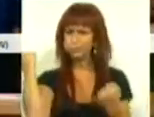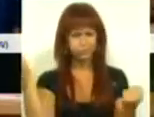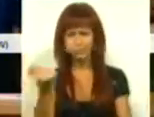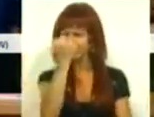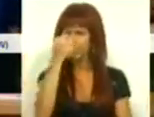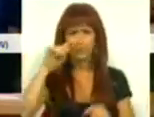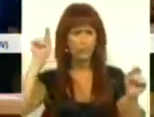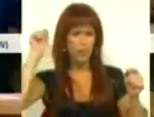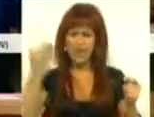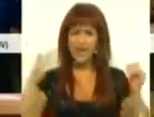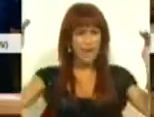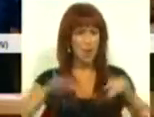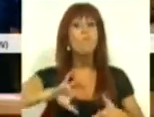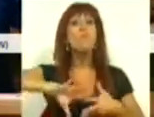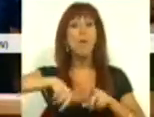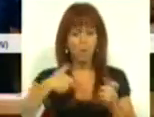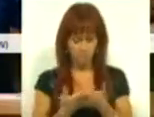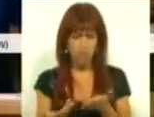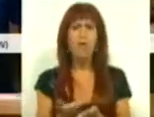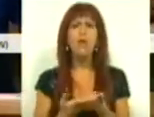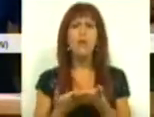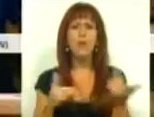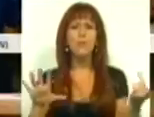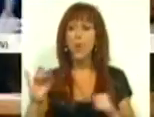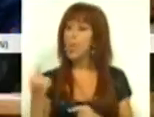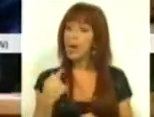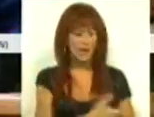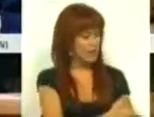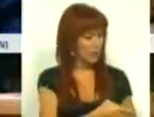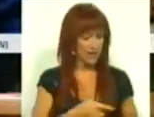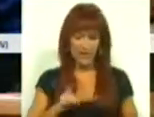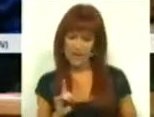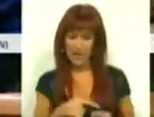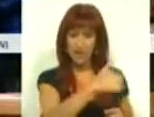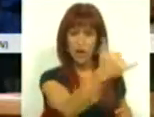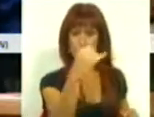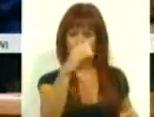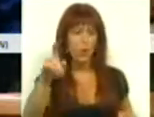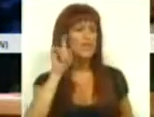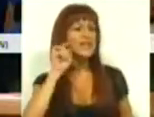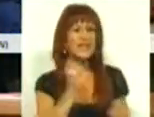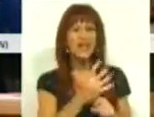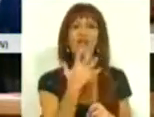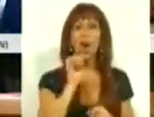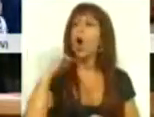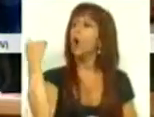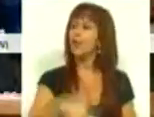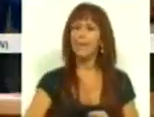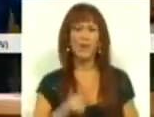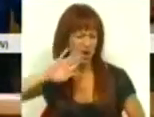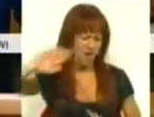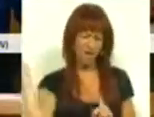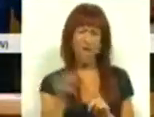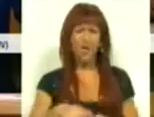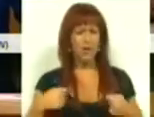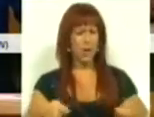reduzir o déficit, o que só tem deteriorado a economia. Quando entre 96 e 2000 se exigia rigor, o que tivemos foi um